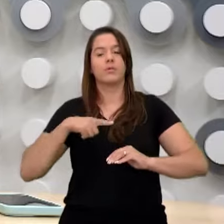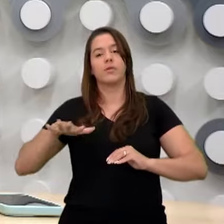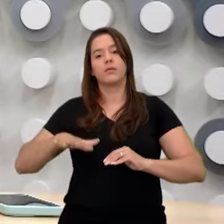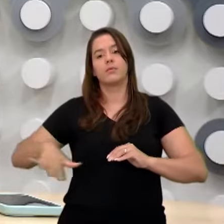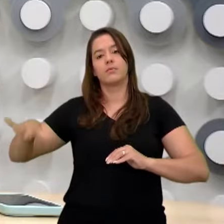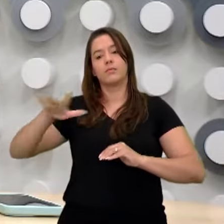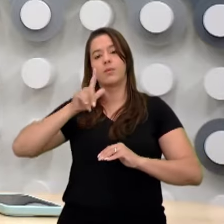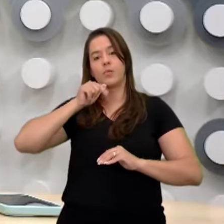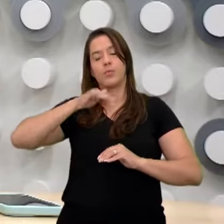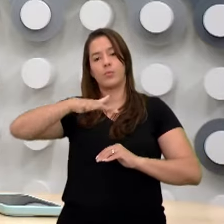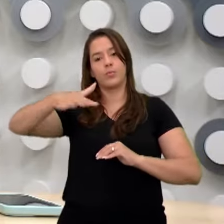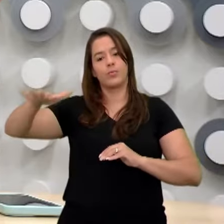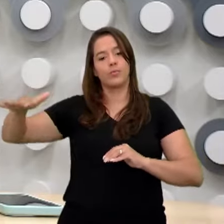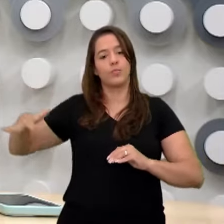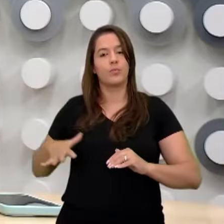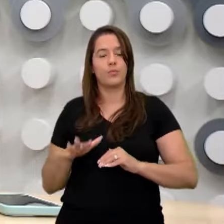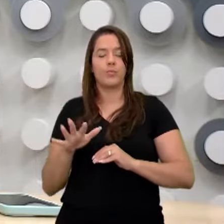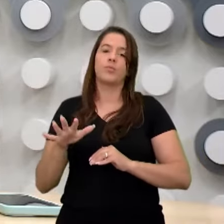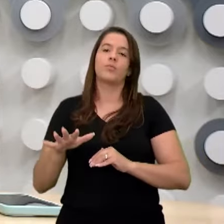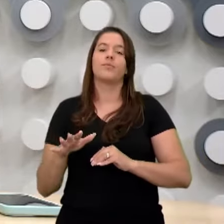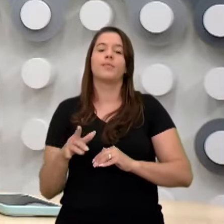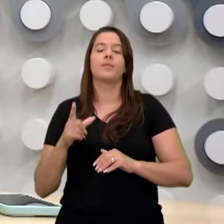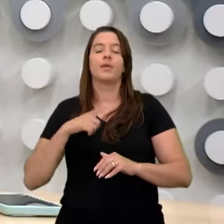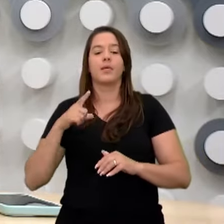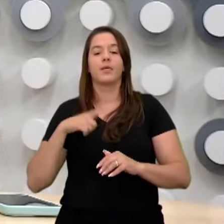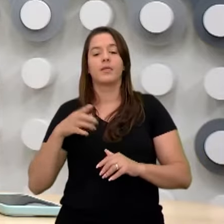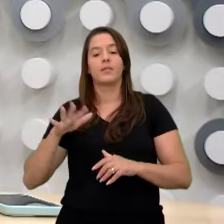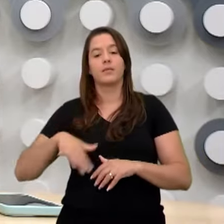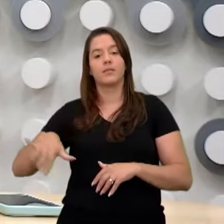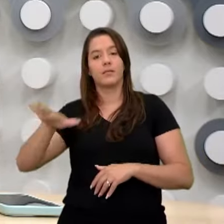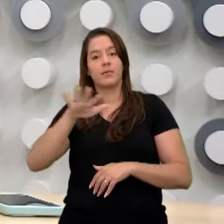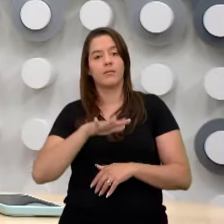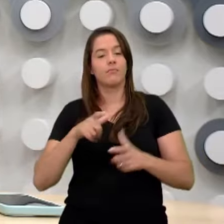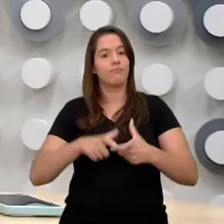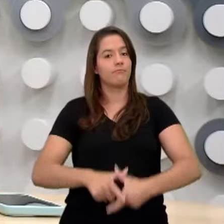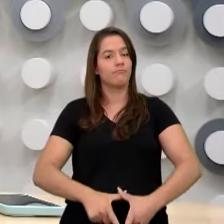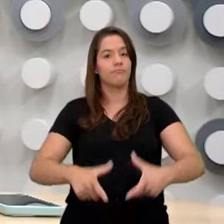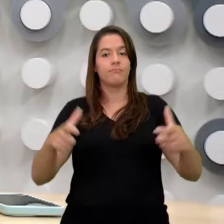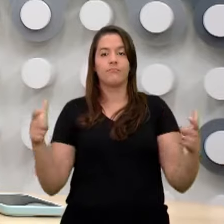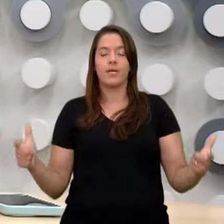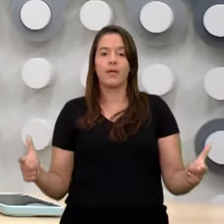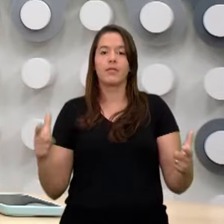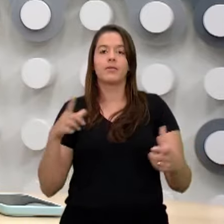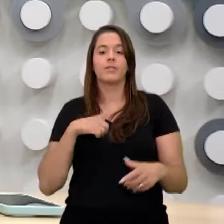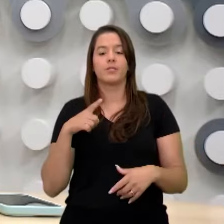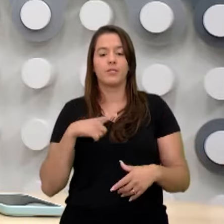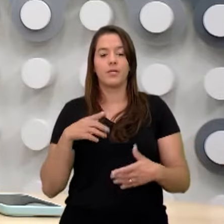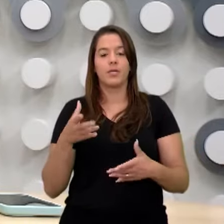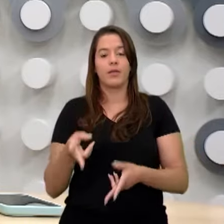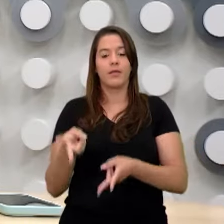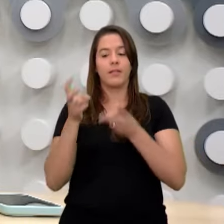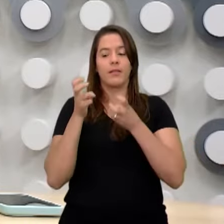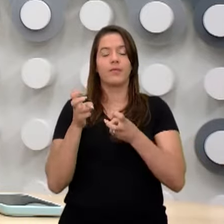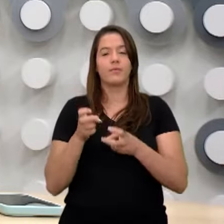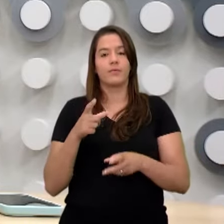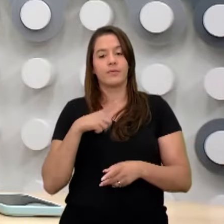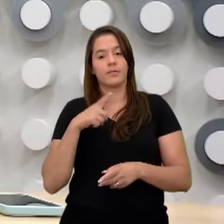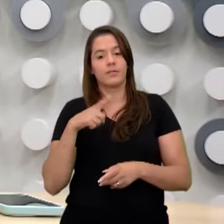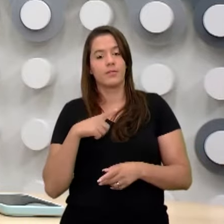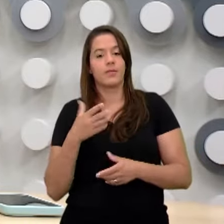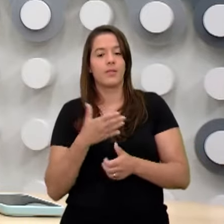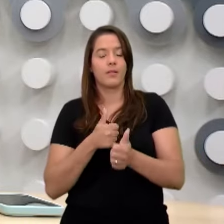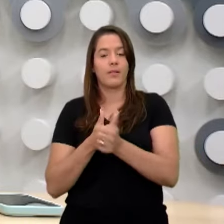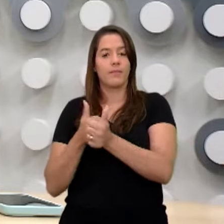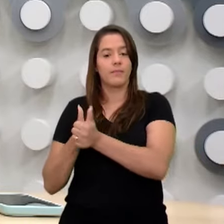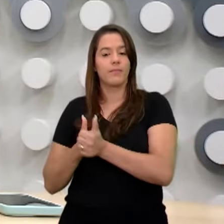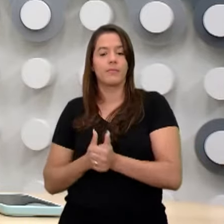Atlântico, né? Mas o Pacífico ele tem lá, né, uma área muito maior, então, né, tem uma identificação lá nas Fossas Marianas,